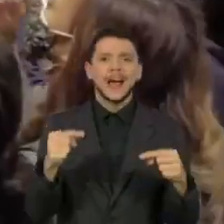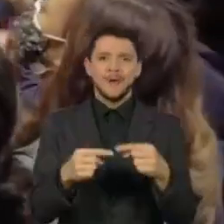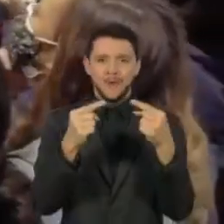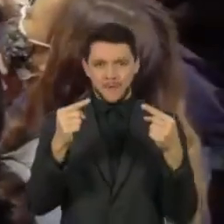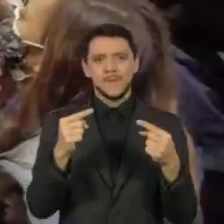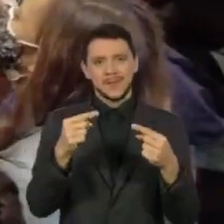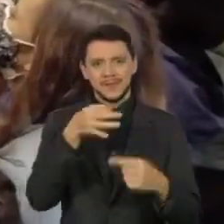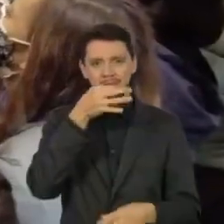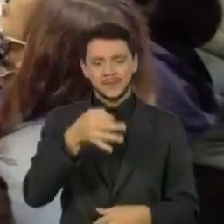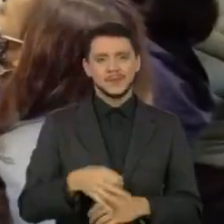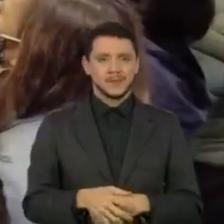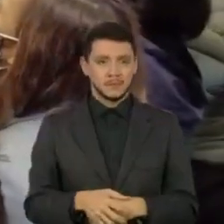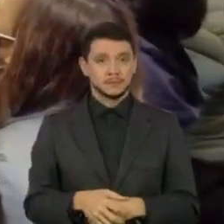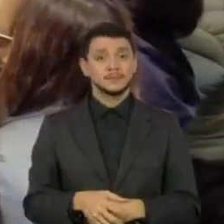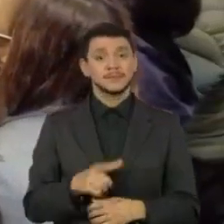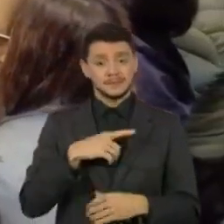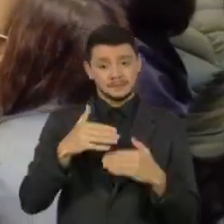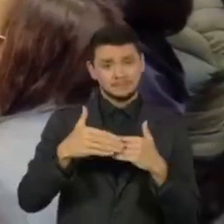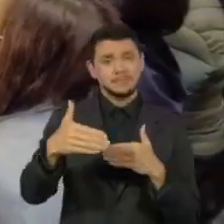há previsão de eleições para este